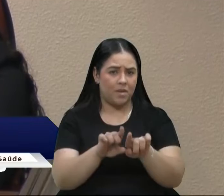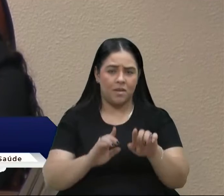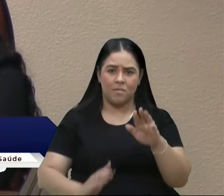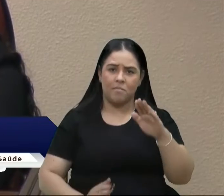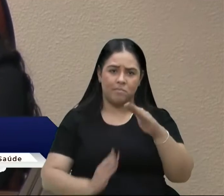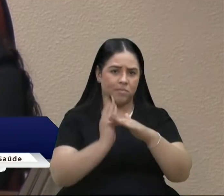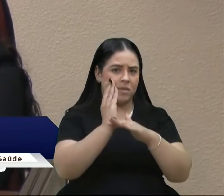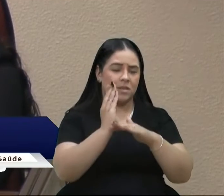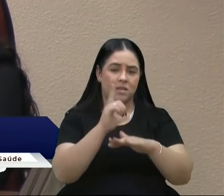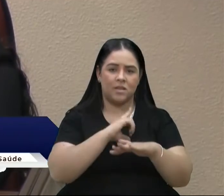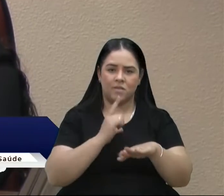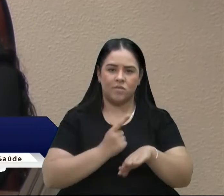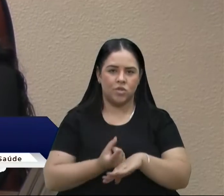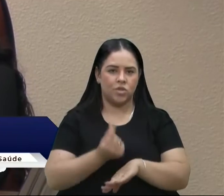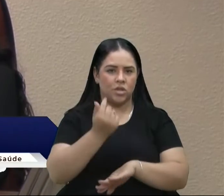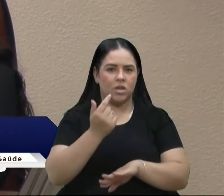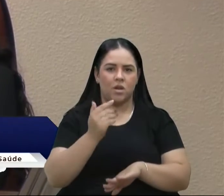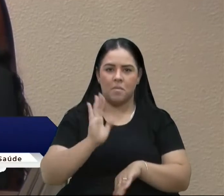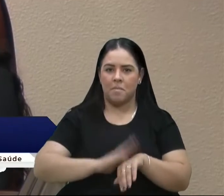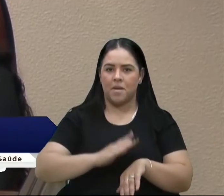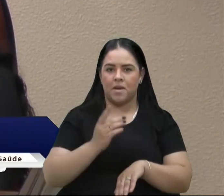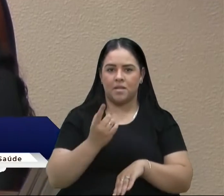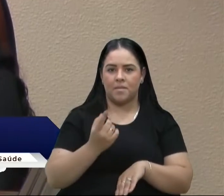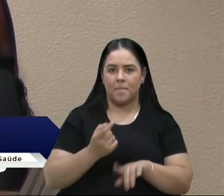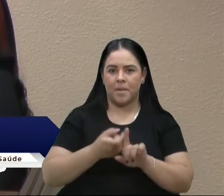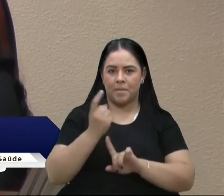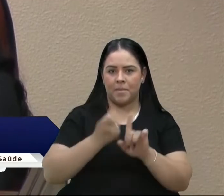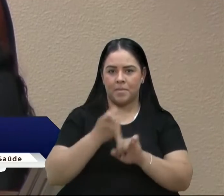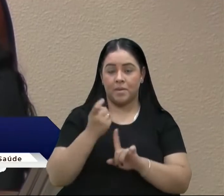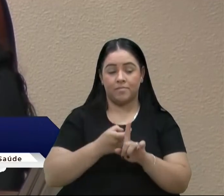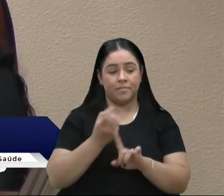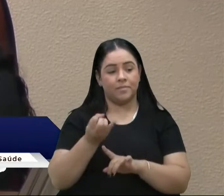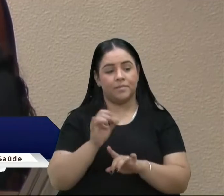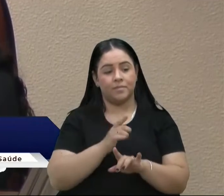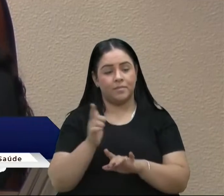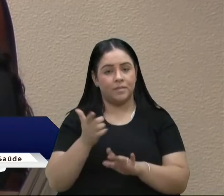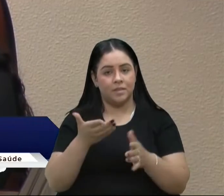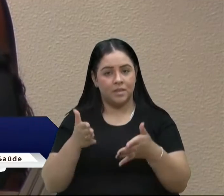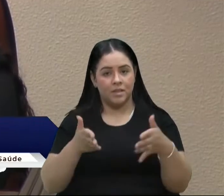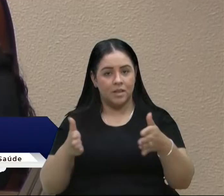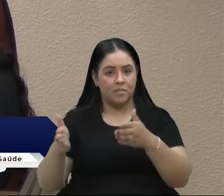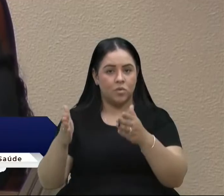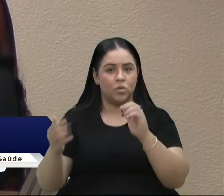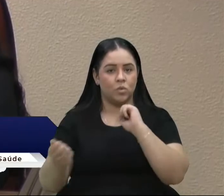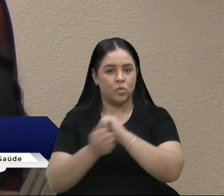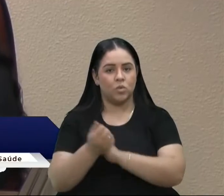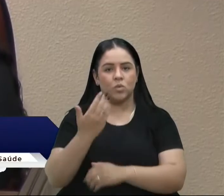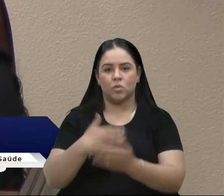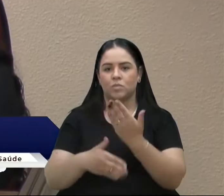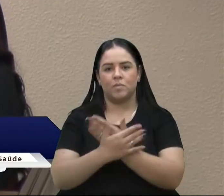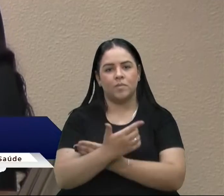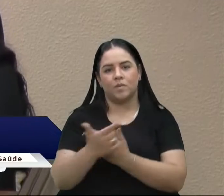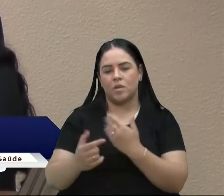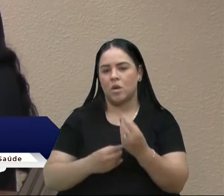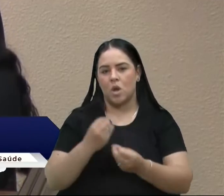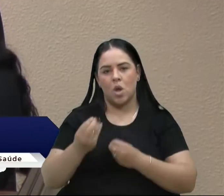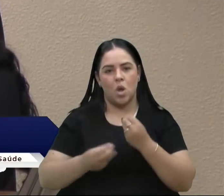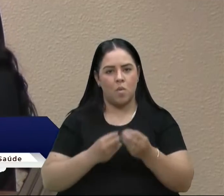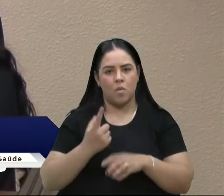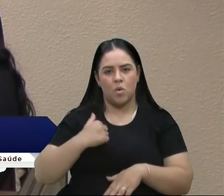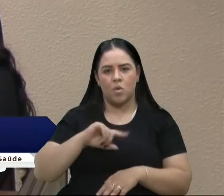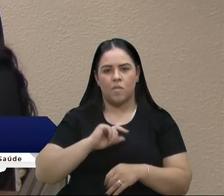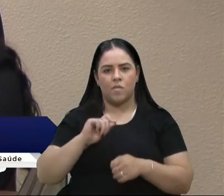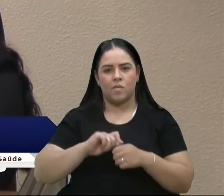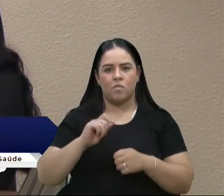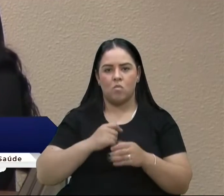aporta um valor considerável mensalmente. Então, sem esse caminho conjunto de todos, é inviável a gente